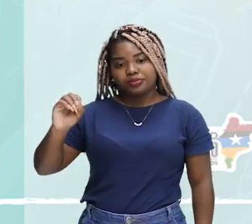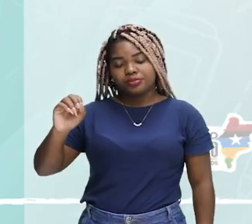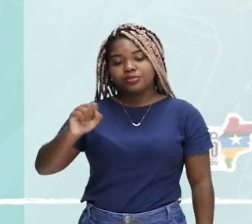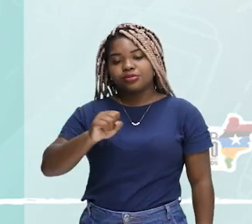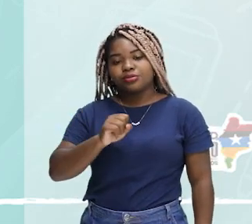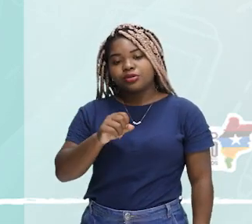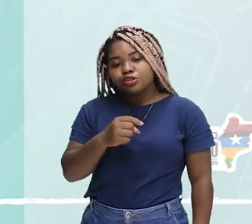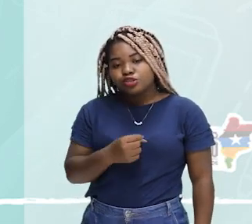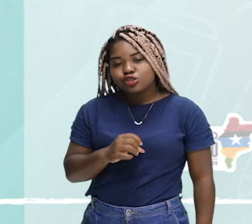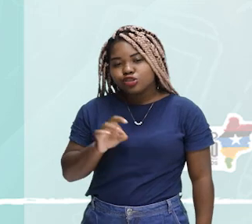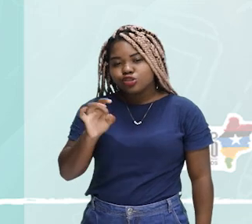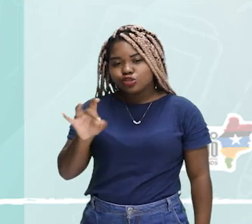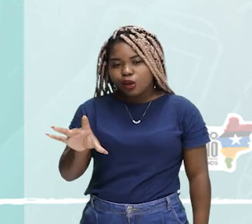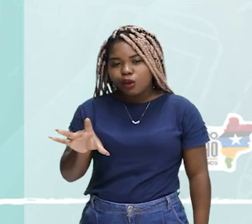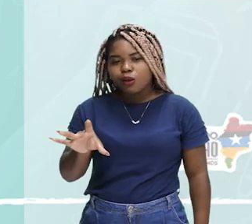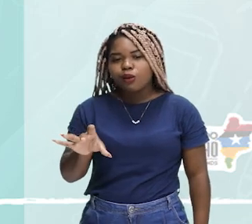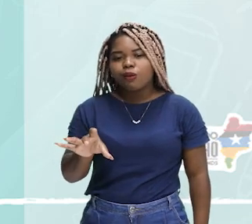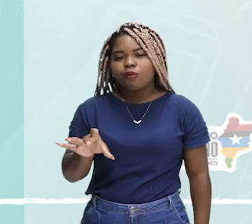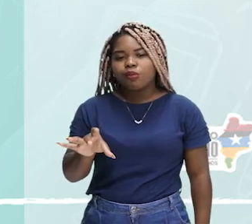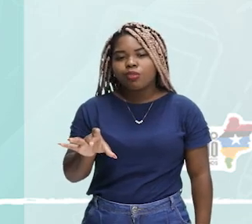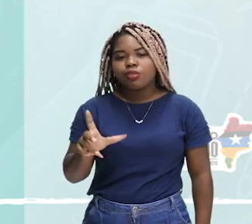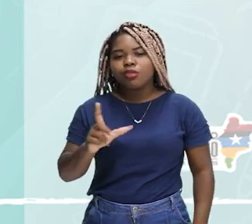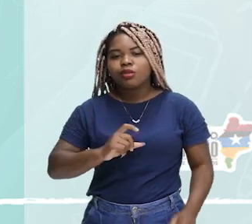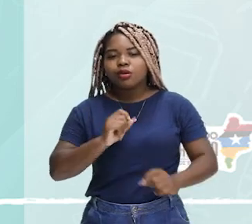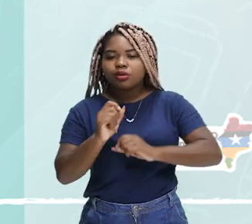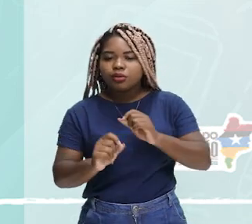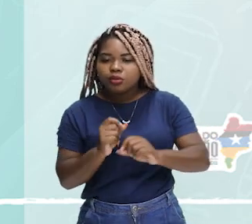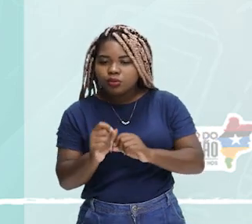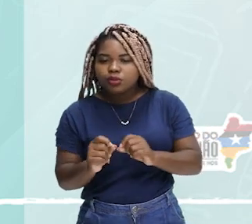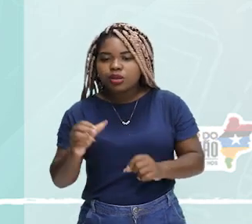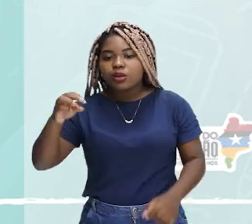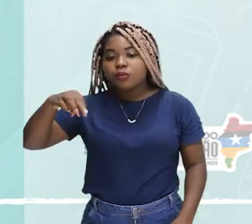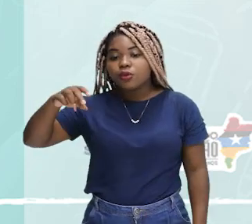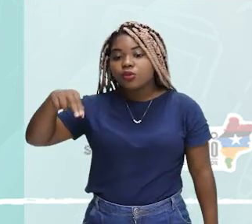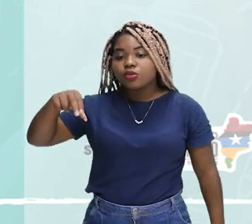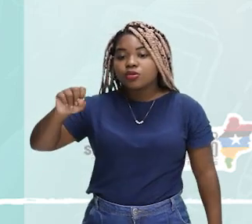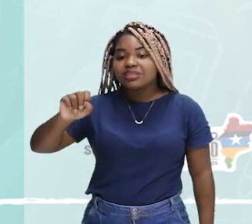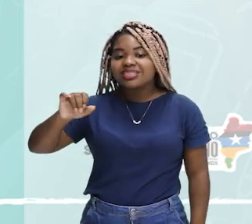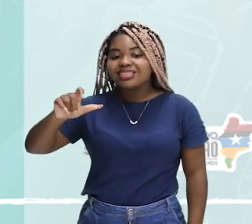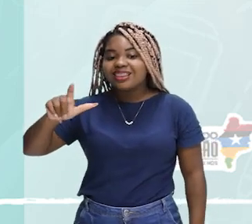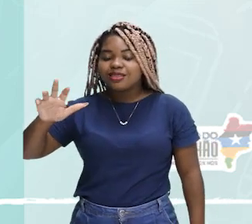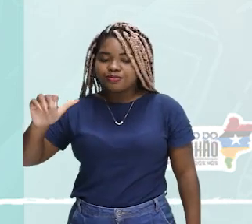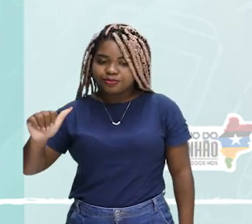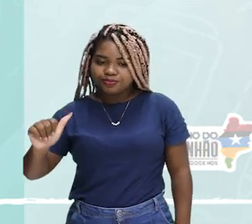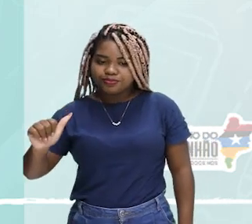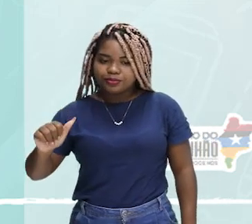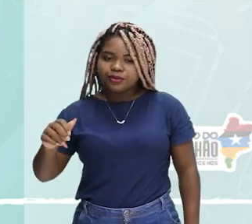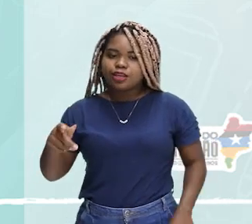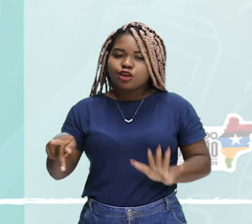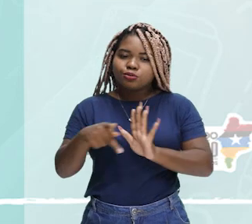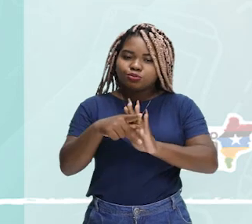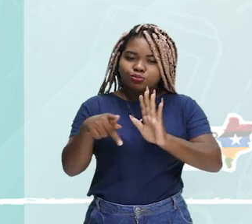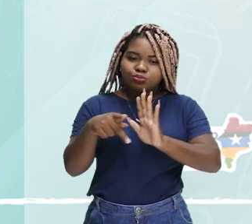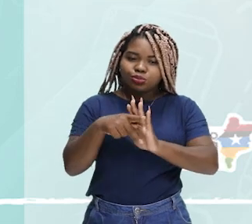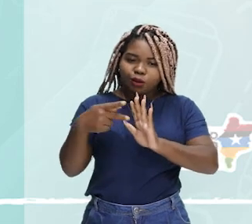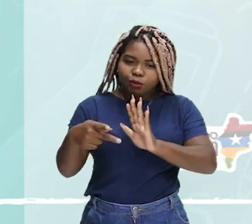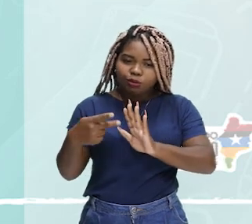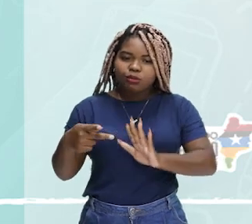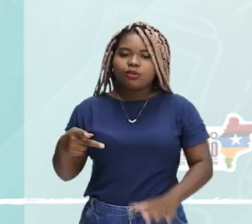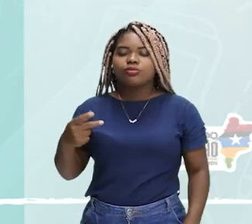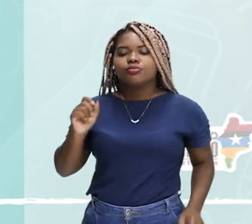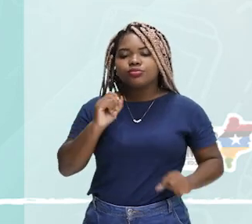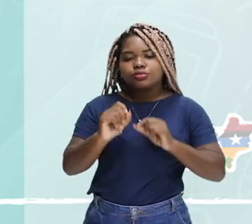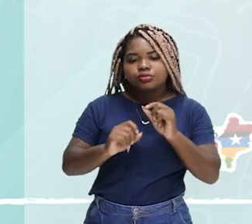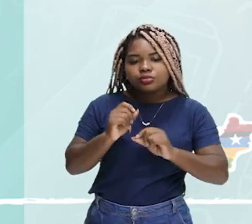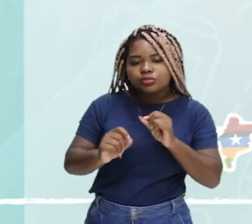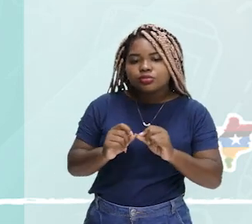Só, acentua-se por se tratar de uma monossílaba tônica terminada em O. Própria, acentua-se por se tratar de